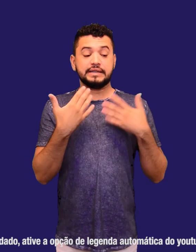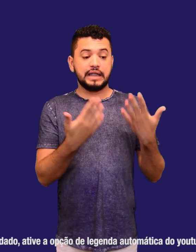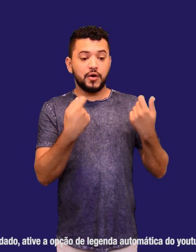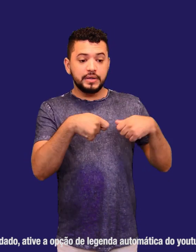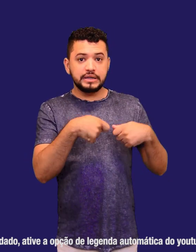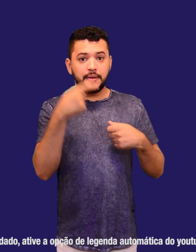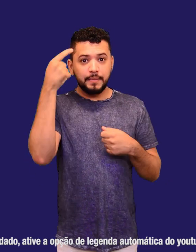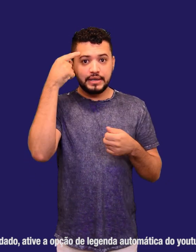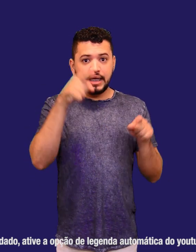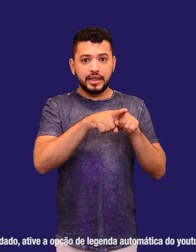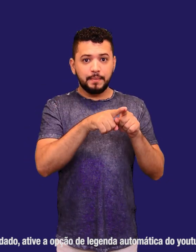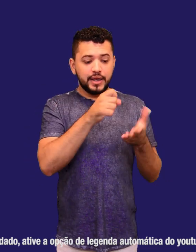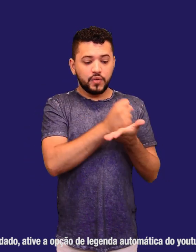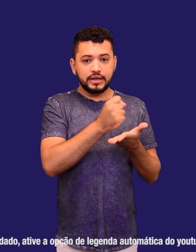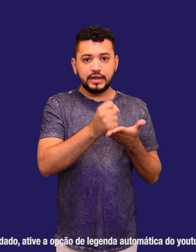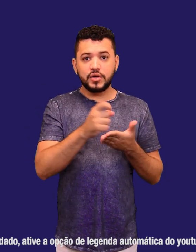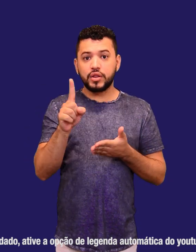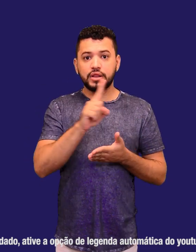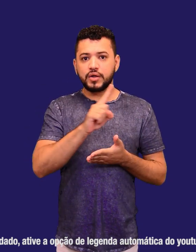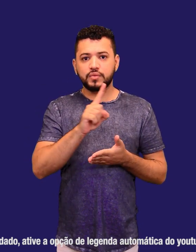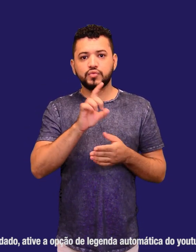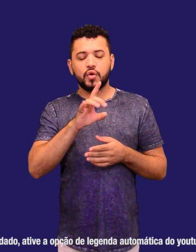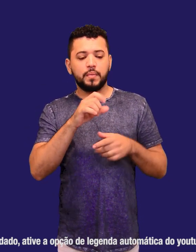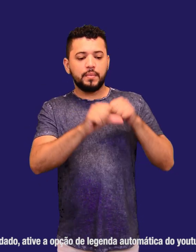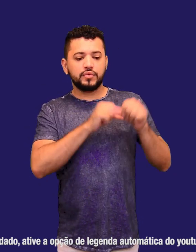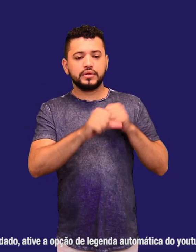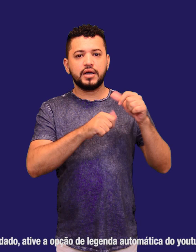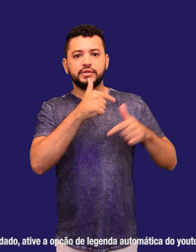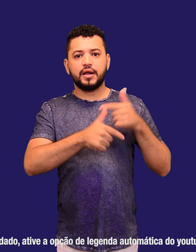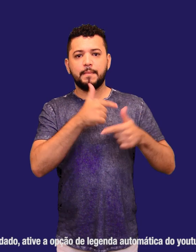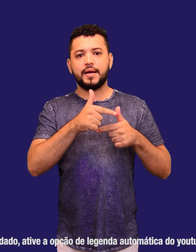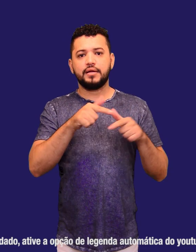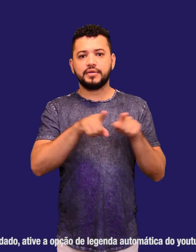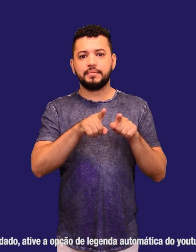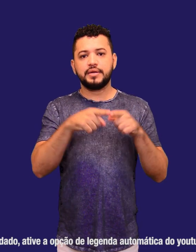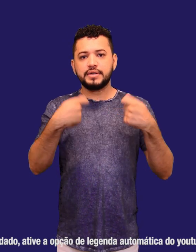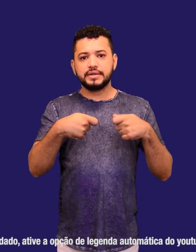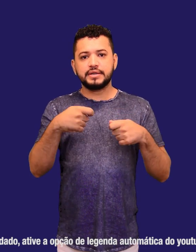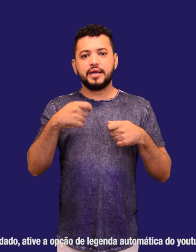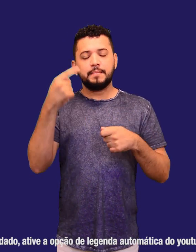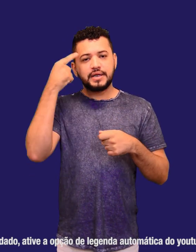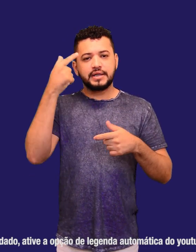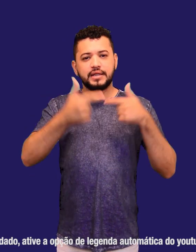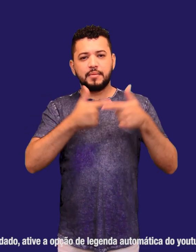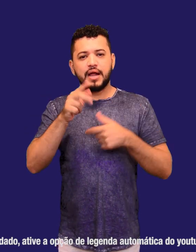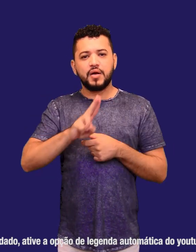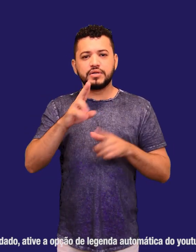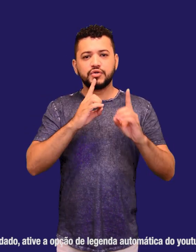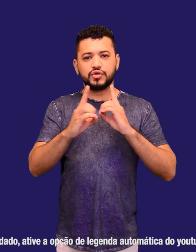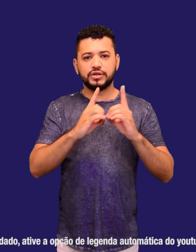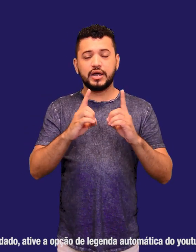numa contratação não só quando a gente quer mudar de emprego ou quando a gente está disponível, né? A gente tem que começar a trabalhar o nosso digital